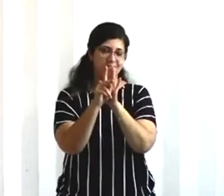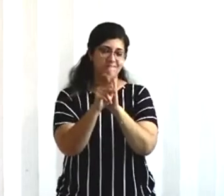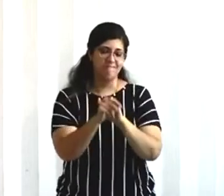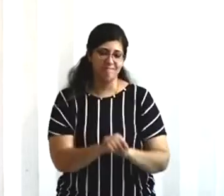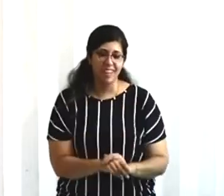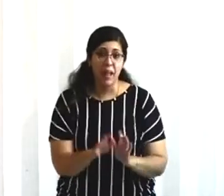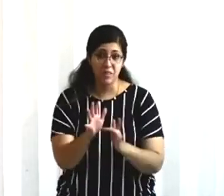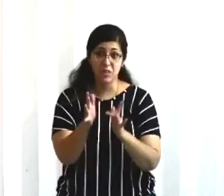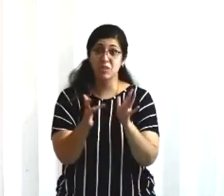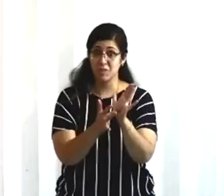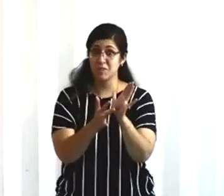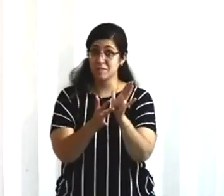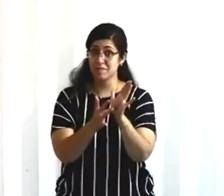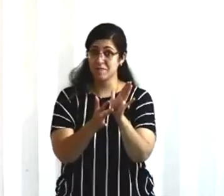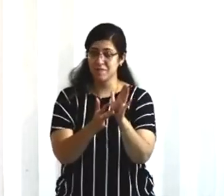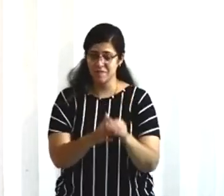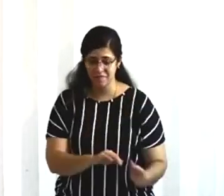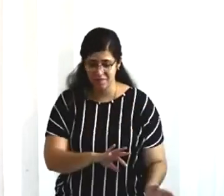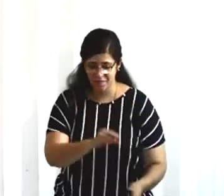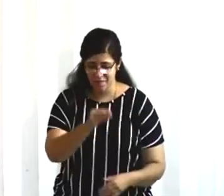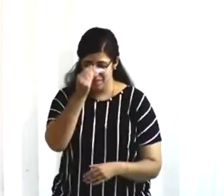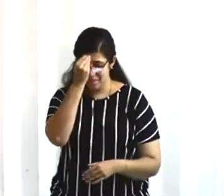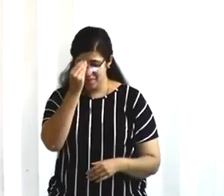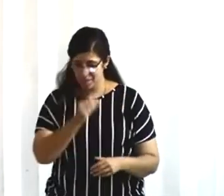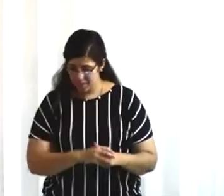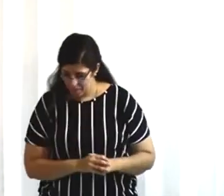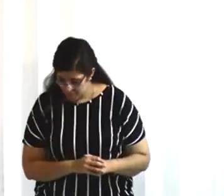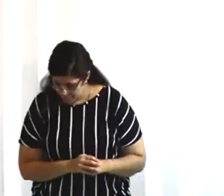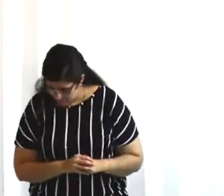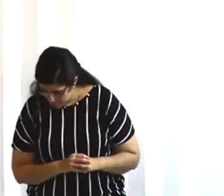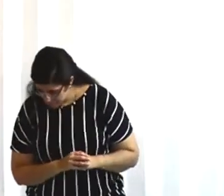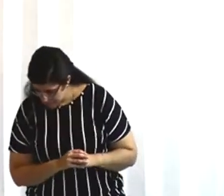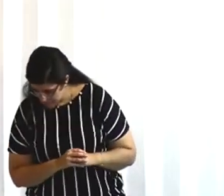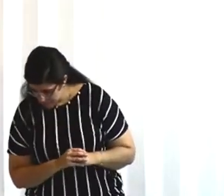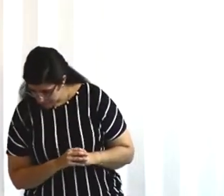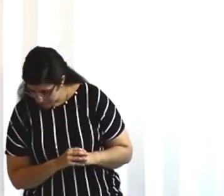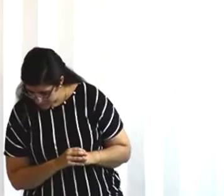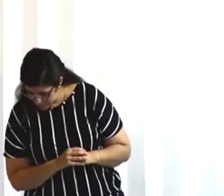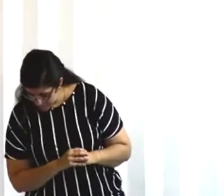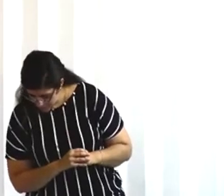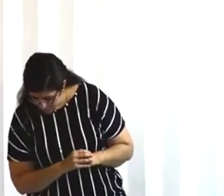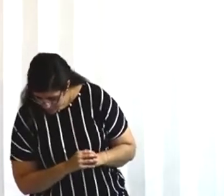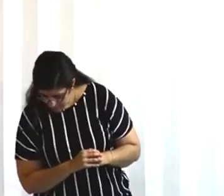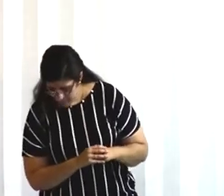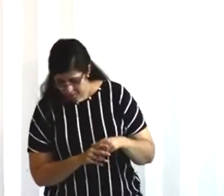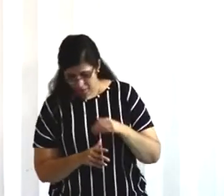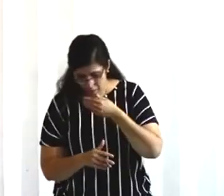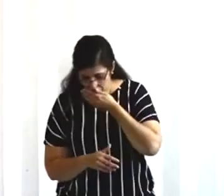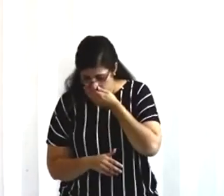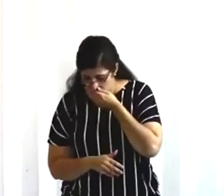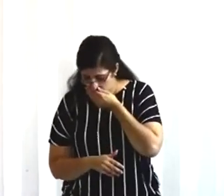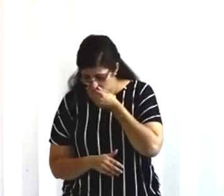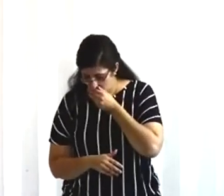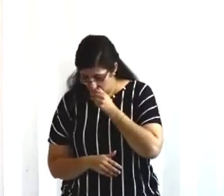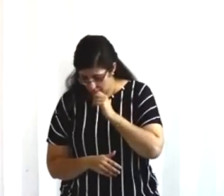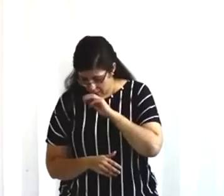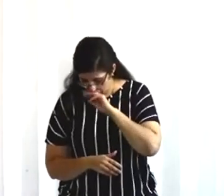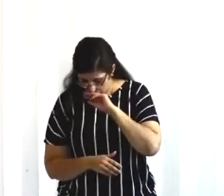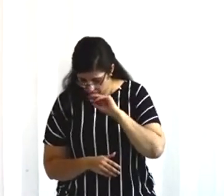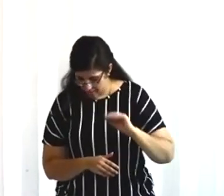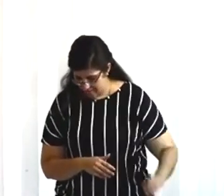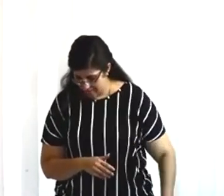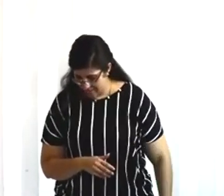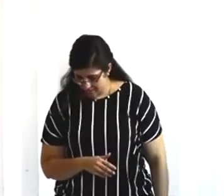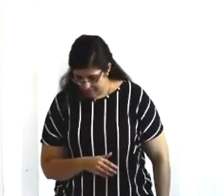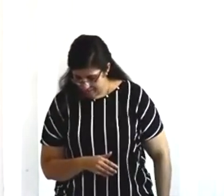eu paro para pensar nisso, vem o texto de Mateus capítulo 11, versículo 29 e 30, quando lá Jesus